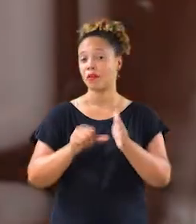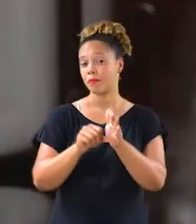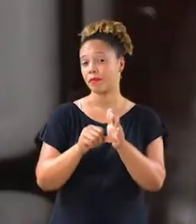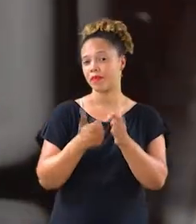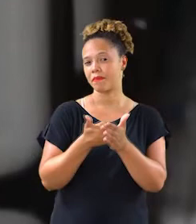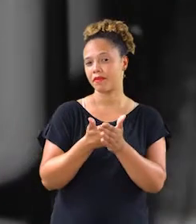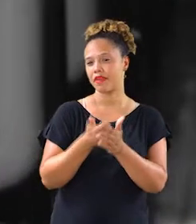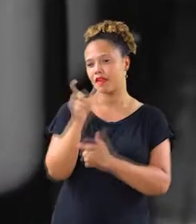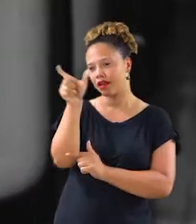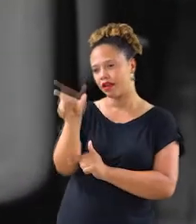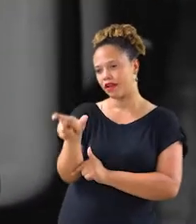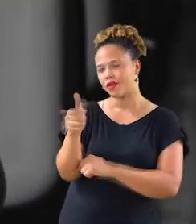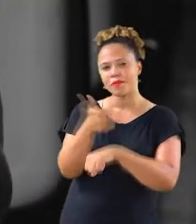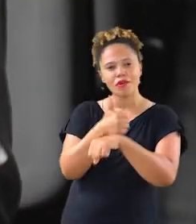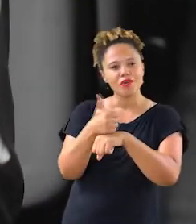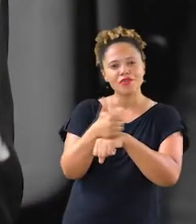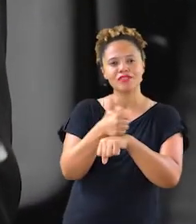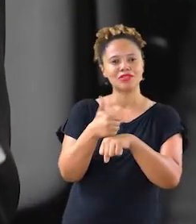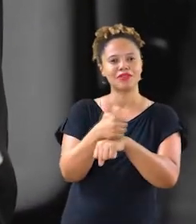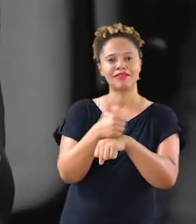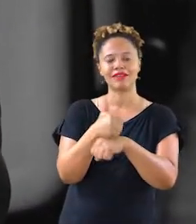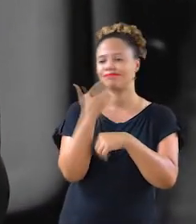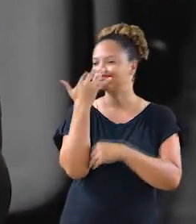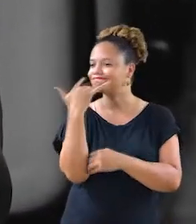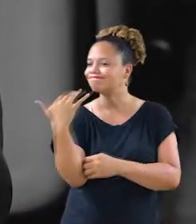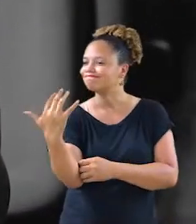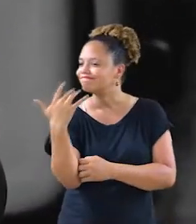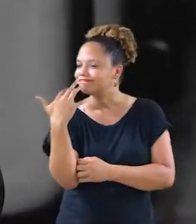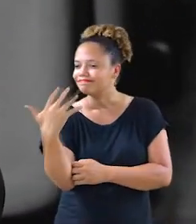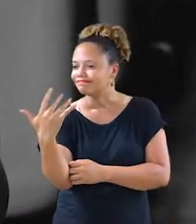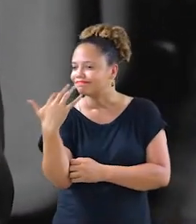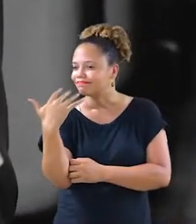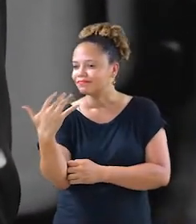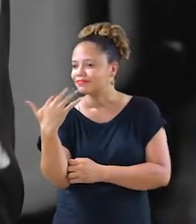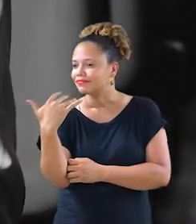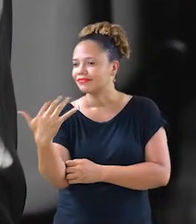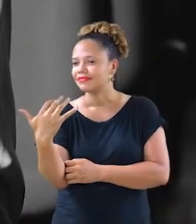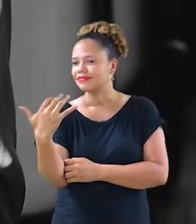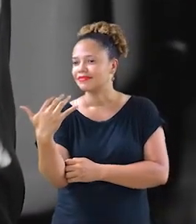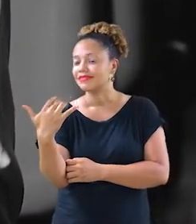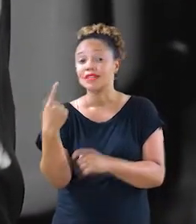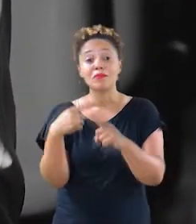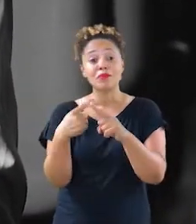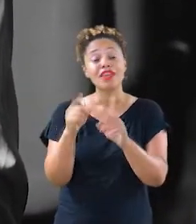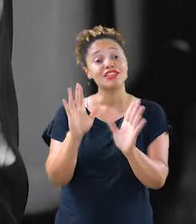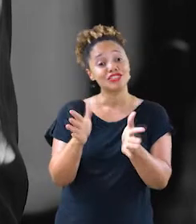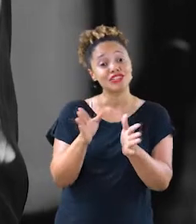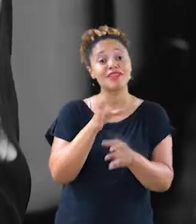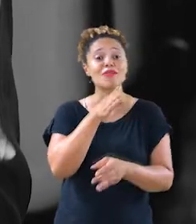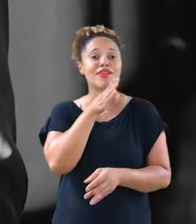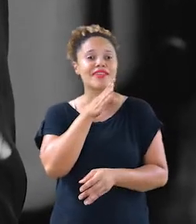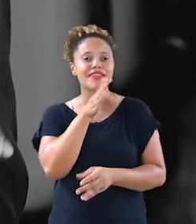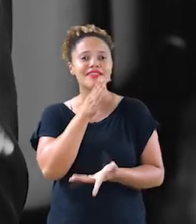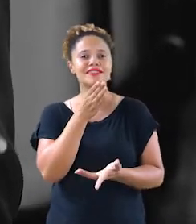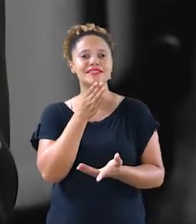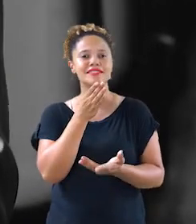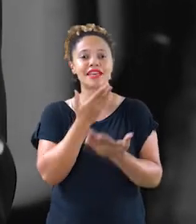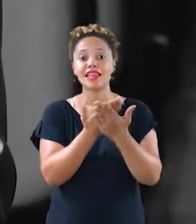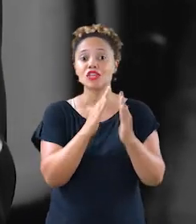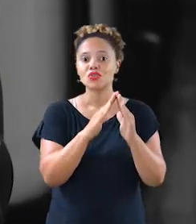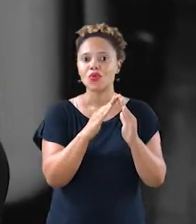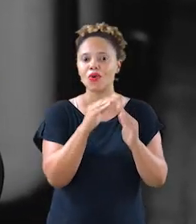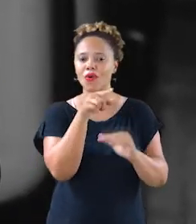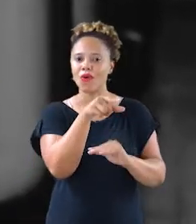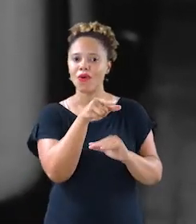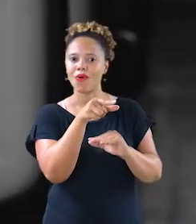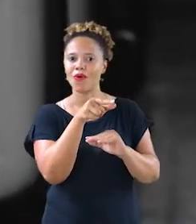Primeiro cara que eu fiquei impressionado de ver tocando, assim, acho que até por ter já entrado em Tatuí, começar a entender um